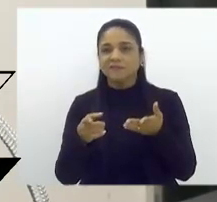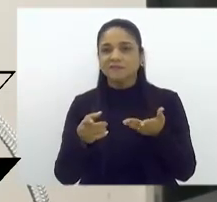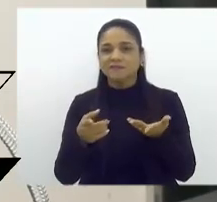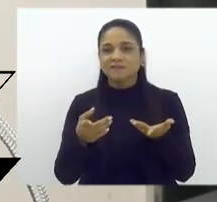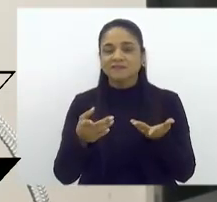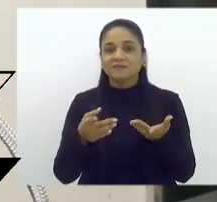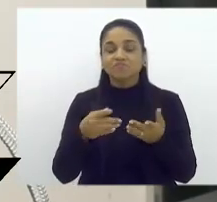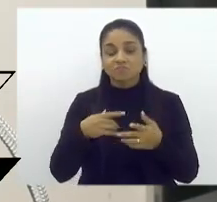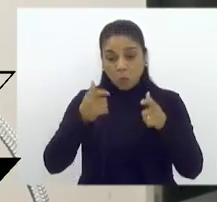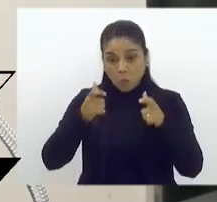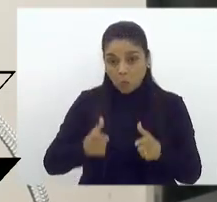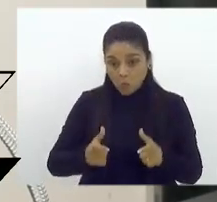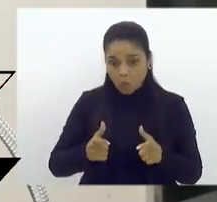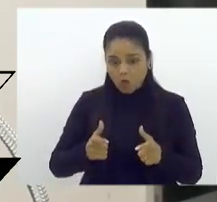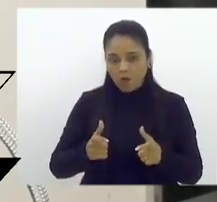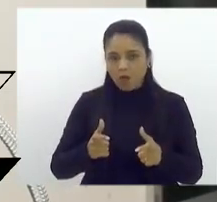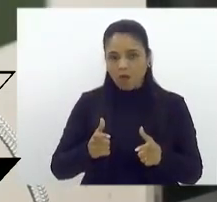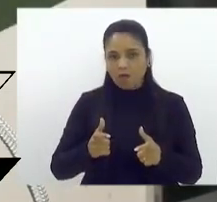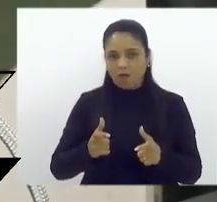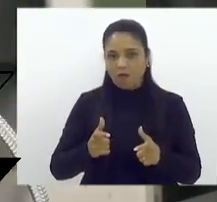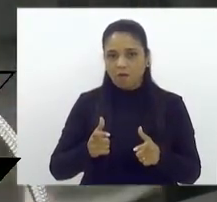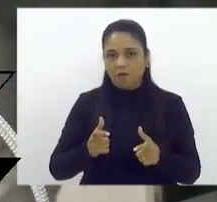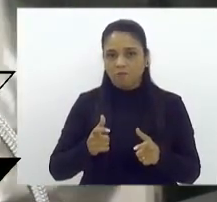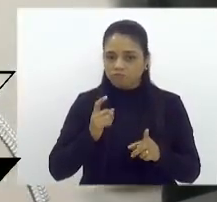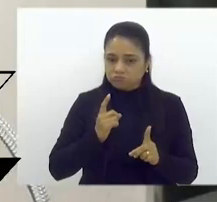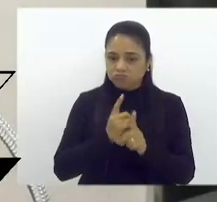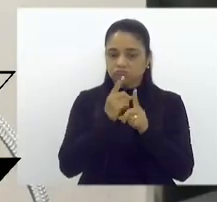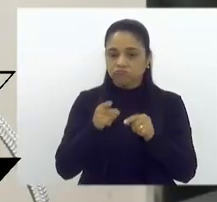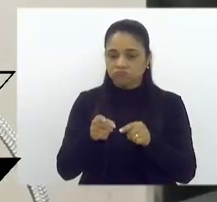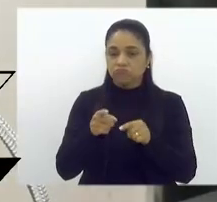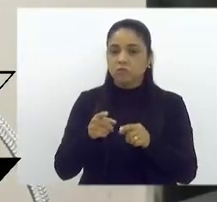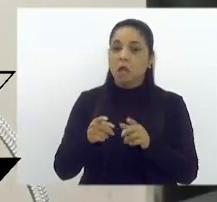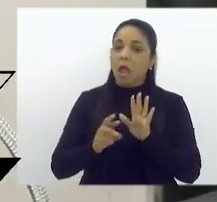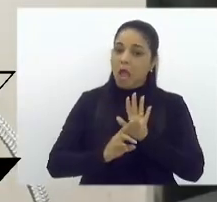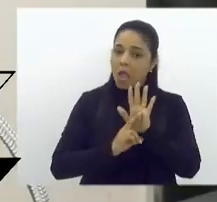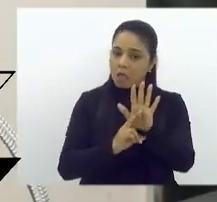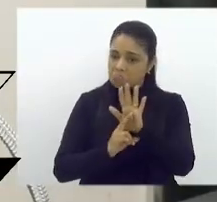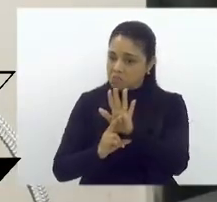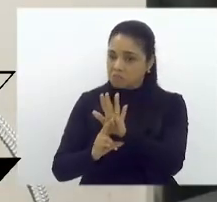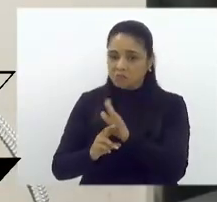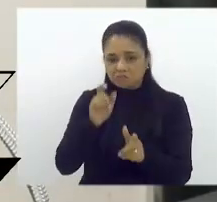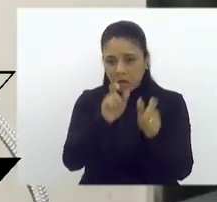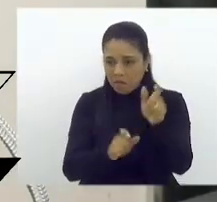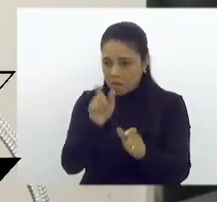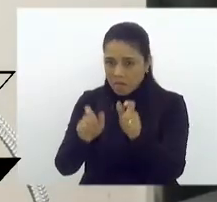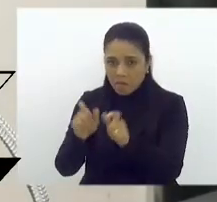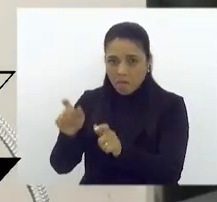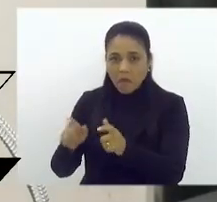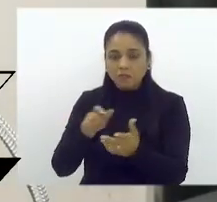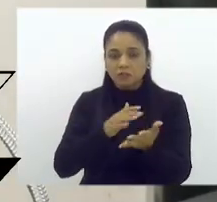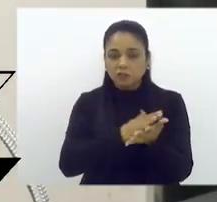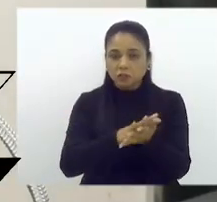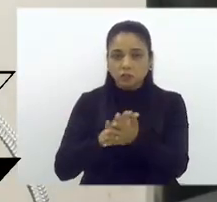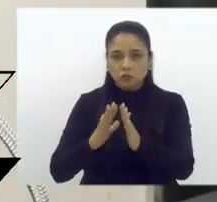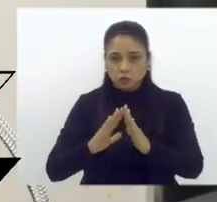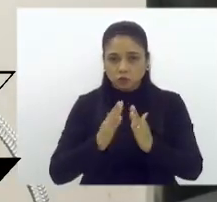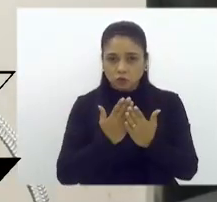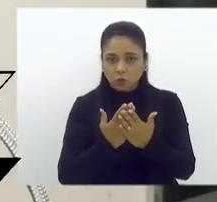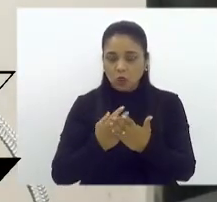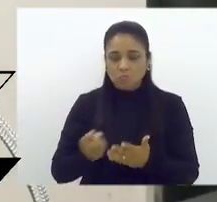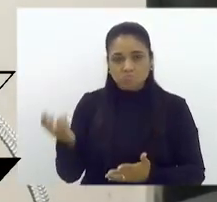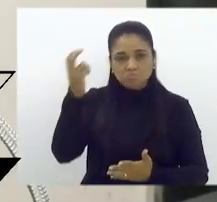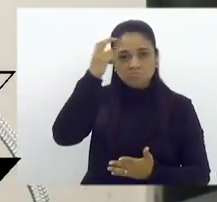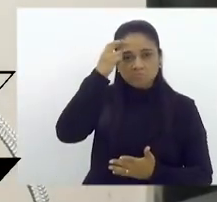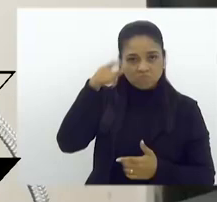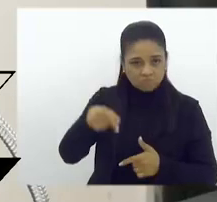lugar que estávamos havia representantes de diversas escolas de samba, pessoas que promovem o setor cultural, e